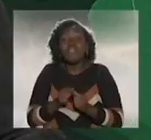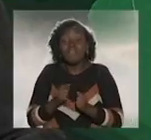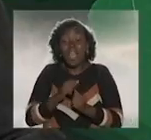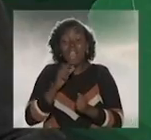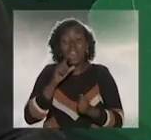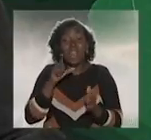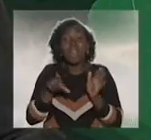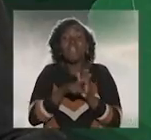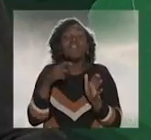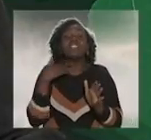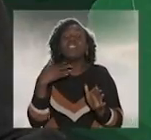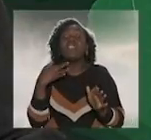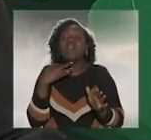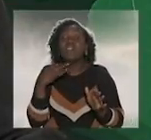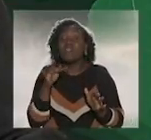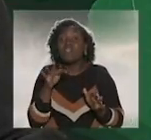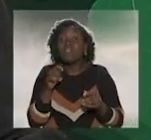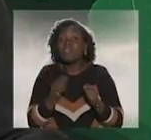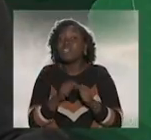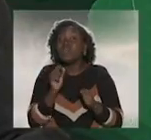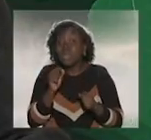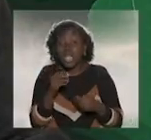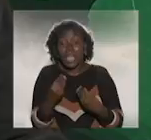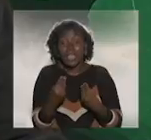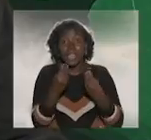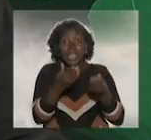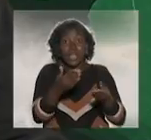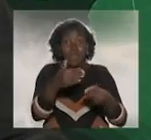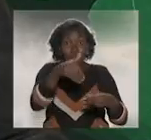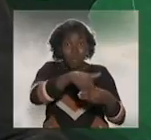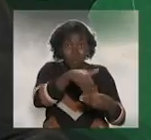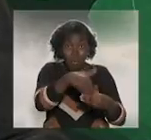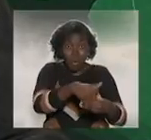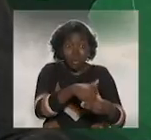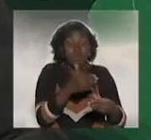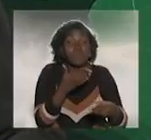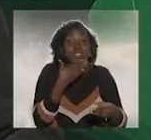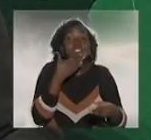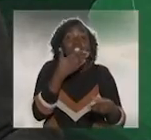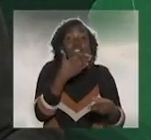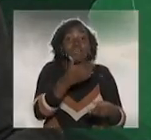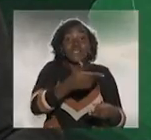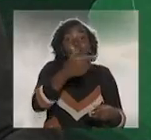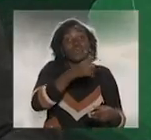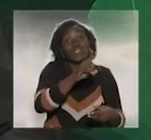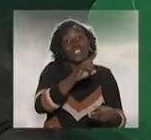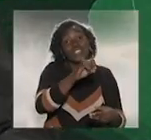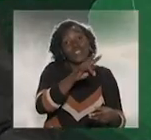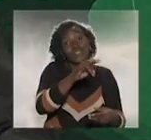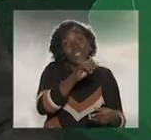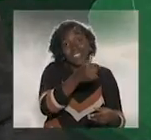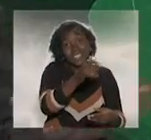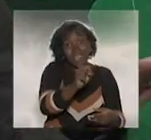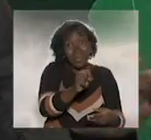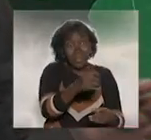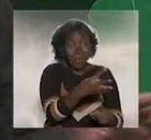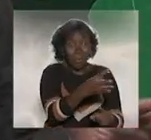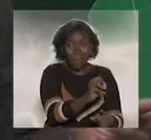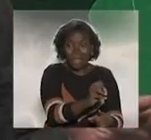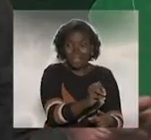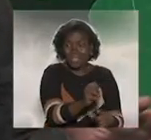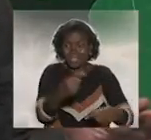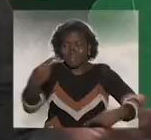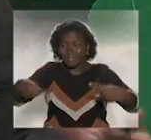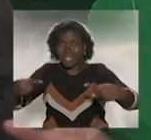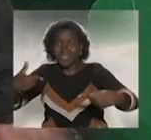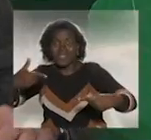lei federal? Deu voto para os times da segunda divisão. Então, hoje você tem 40 votos dos clubes contra 27